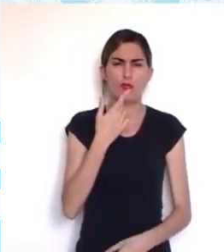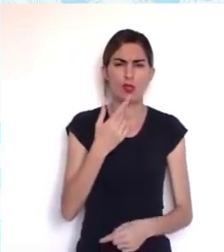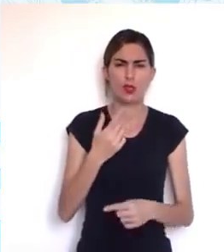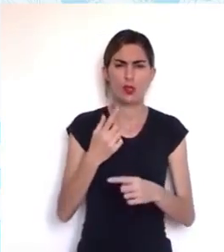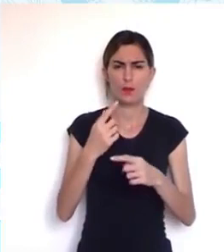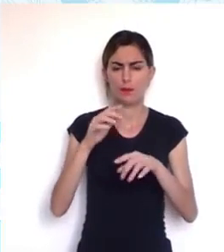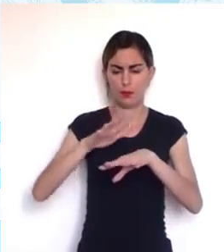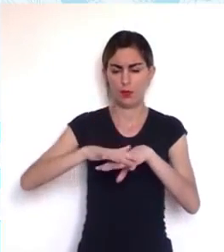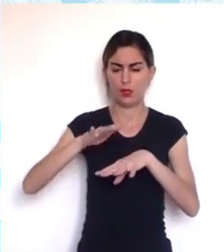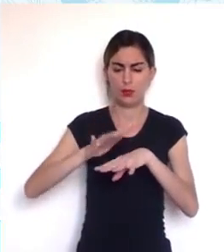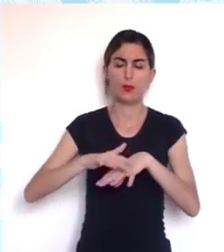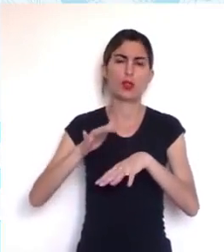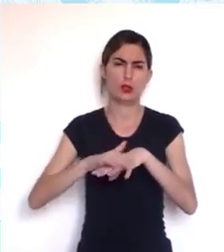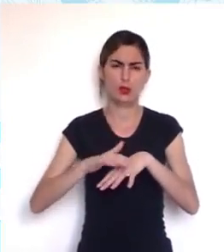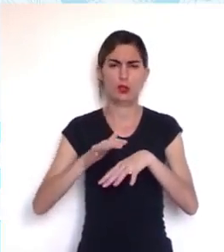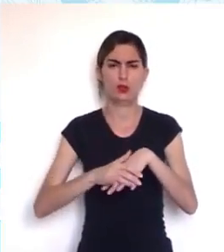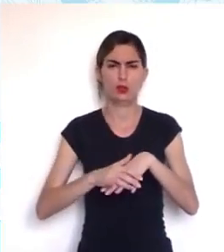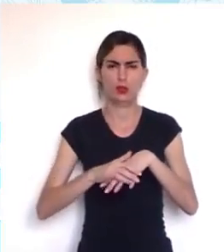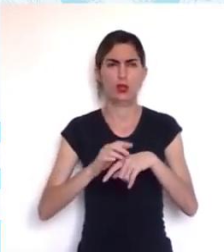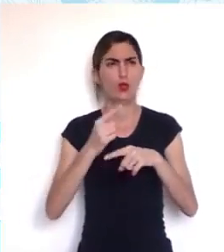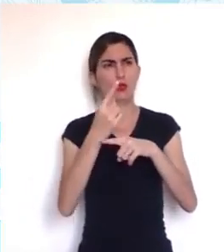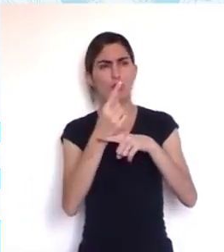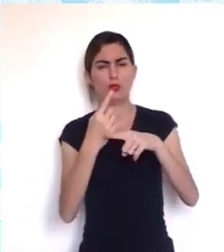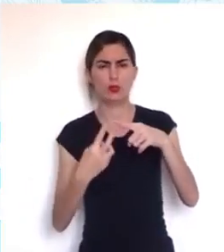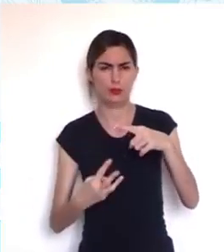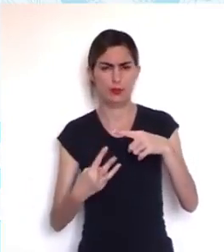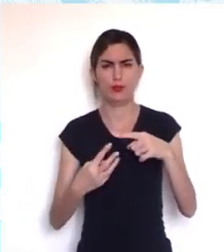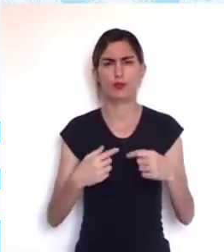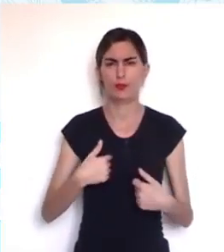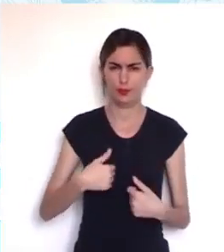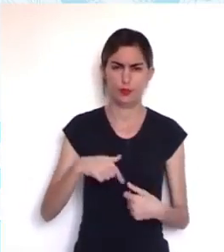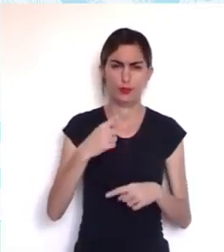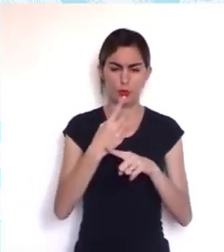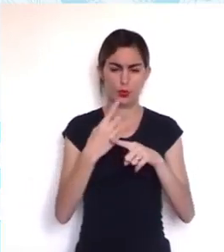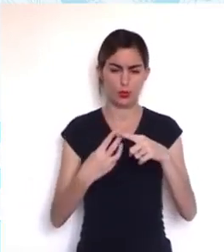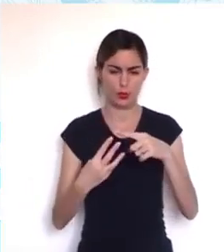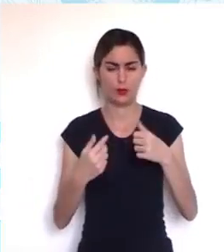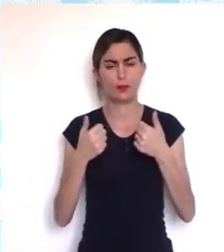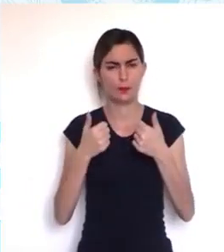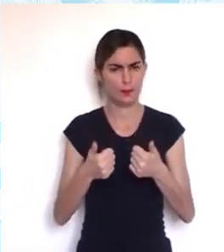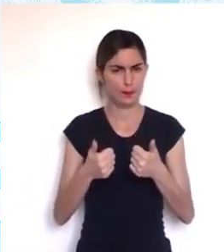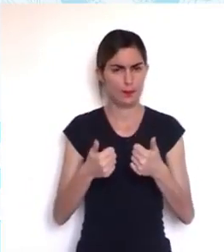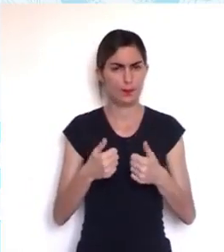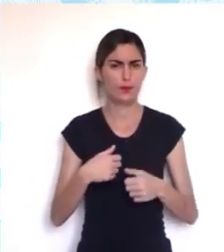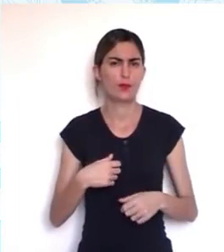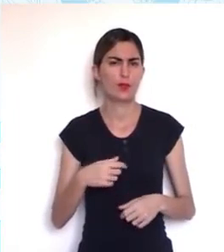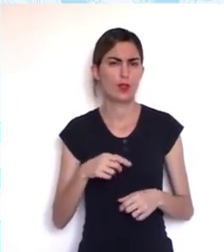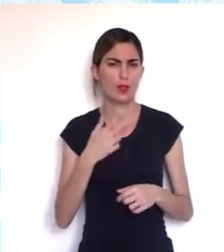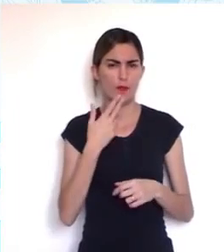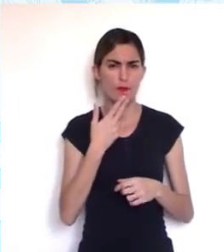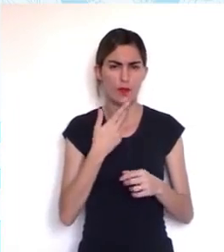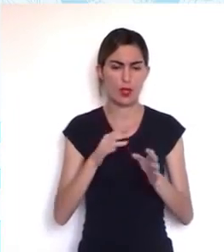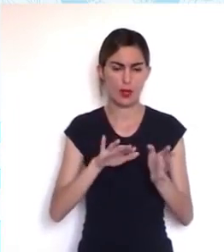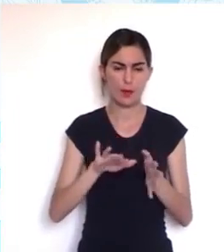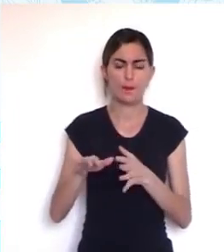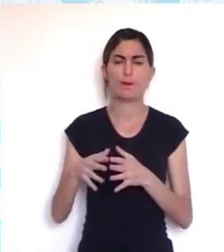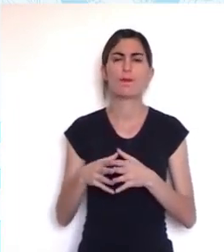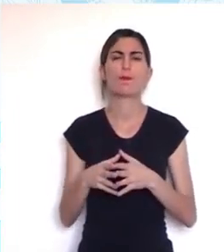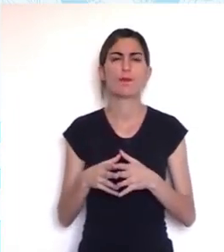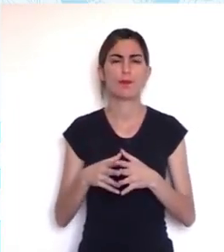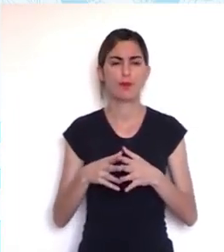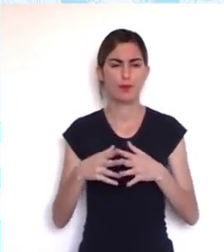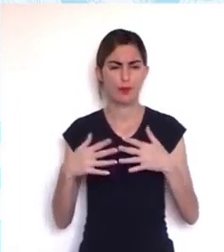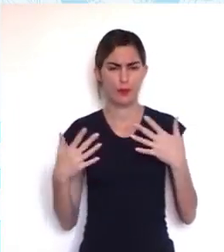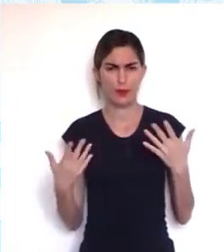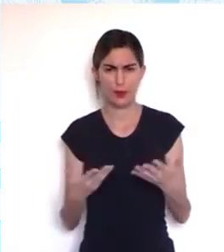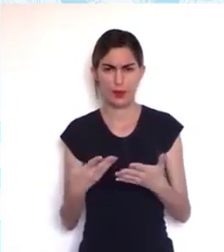pouco de matemática, eles não entendem muito bem essa linguagem do que é 1/3. 1/3 é quando você pega uma parte,